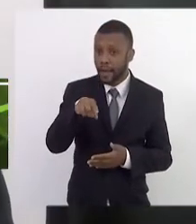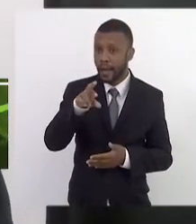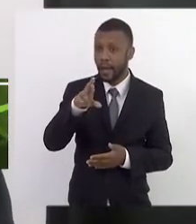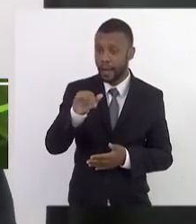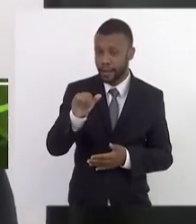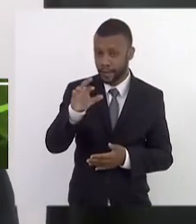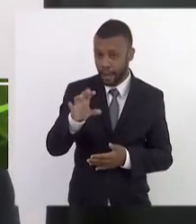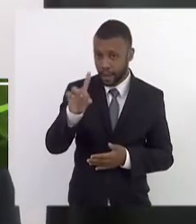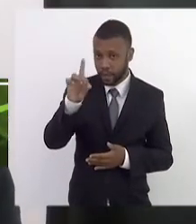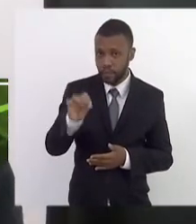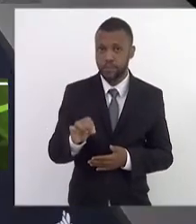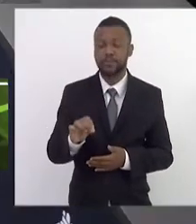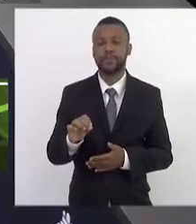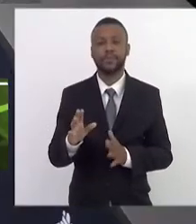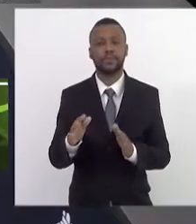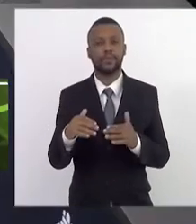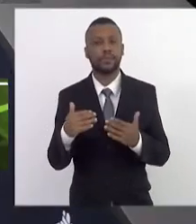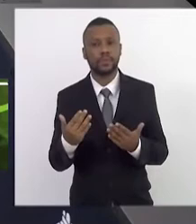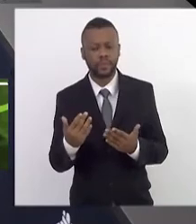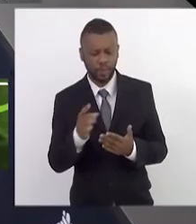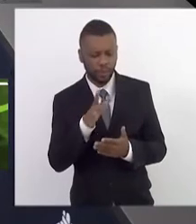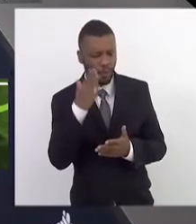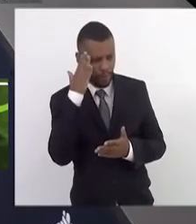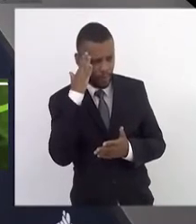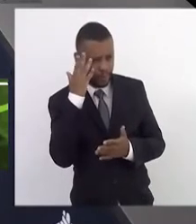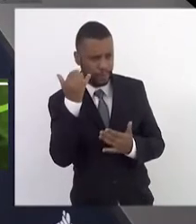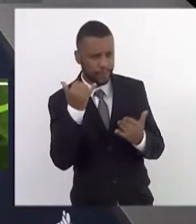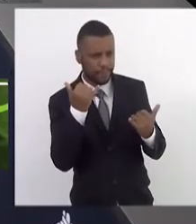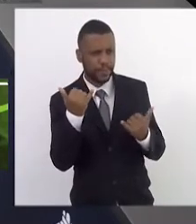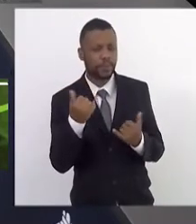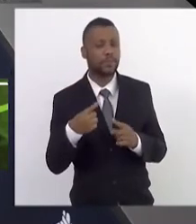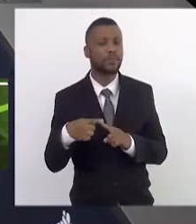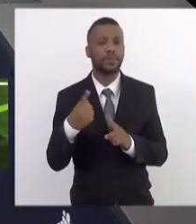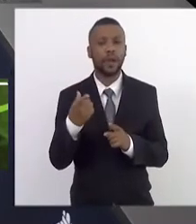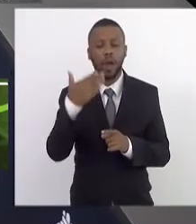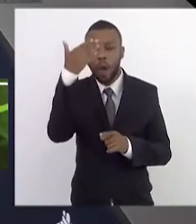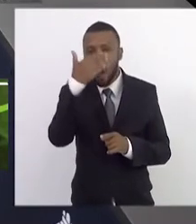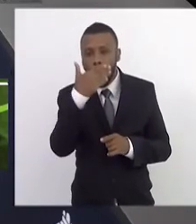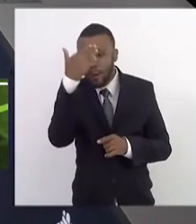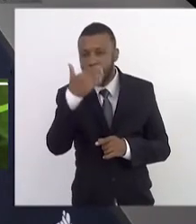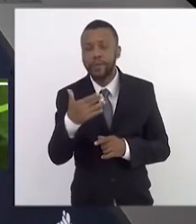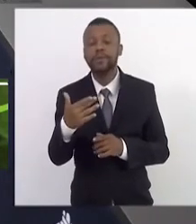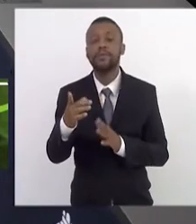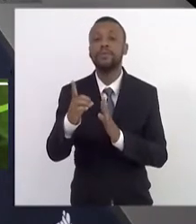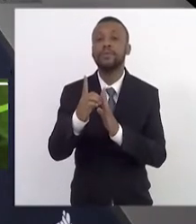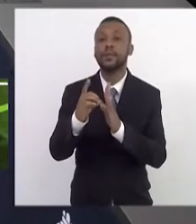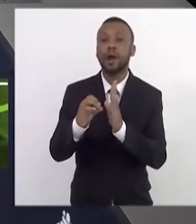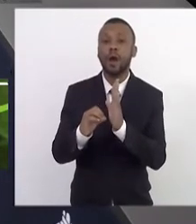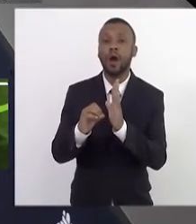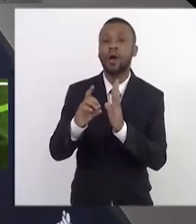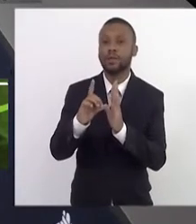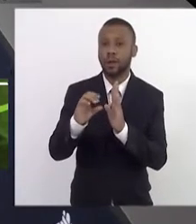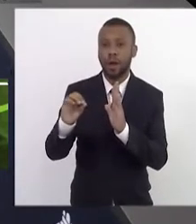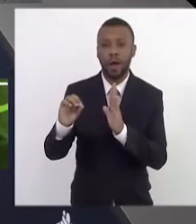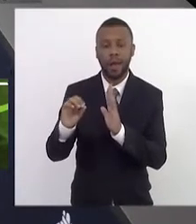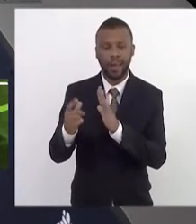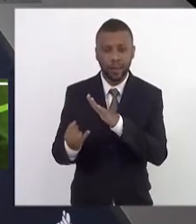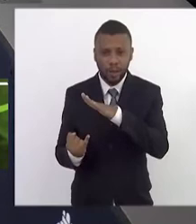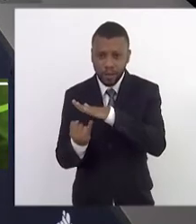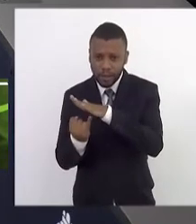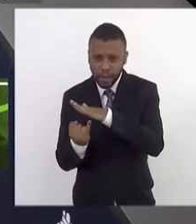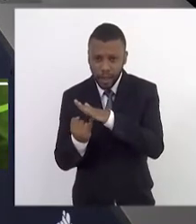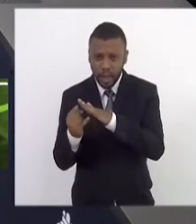José Ricardo. E só para mim, é porque eu não vi diário oficial ainda. E no INEA ainda é o